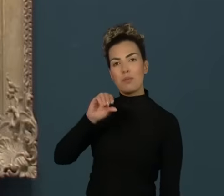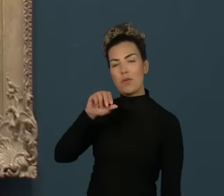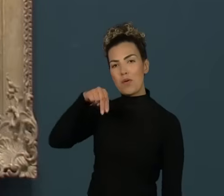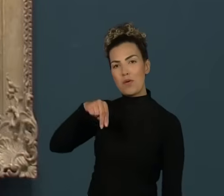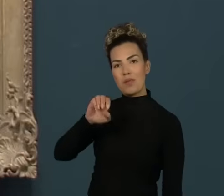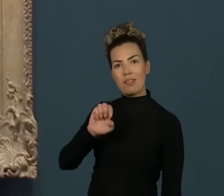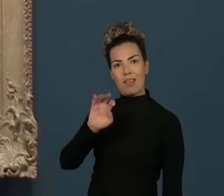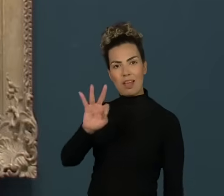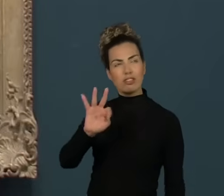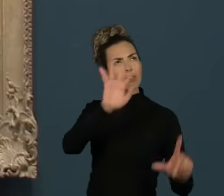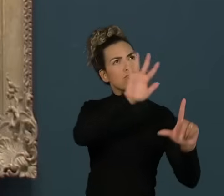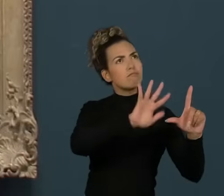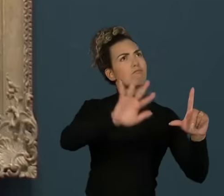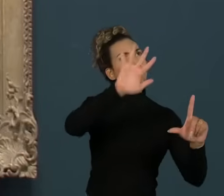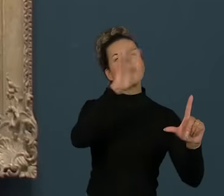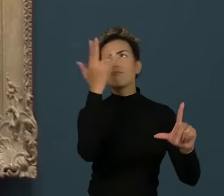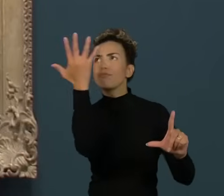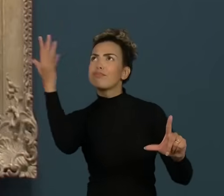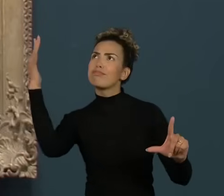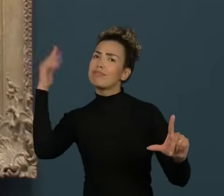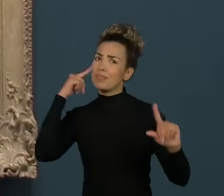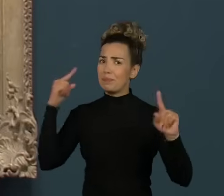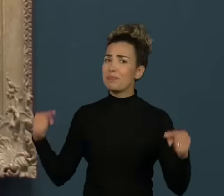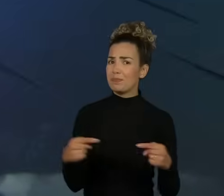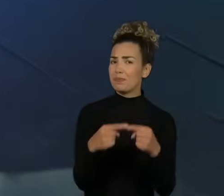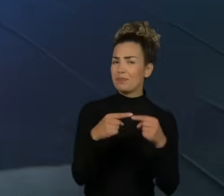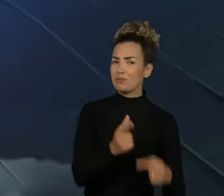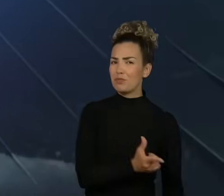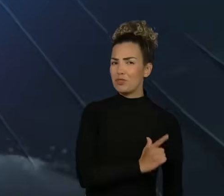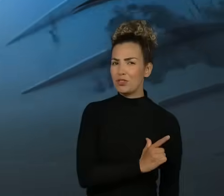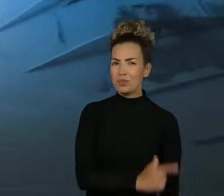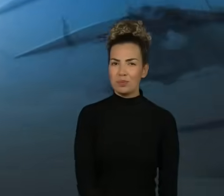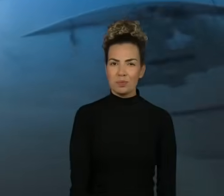forte vínculo com a natureza.